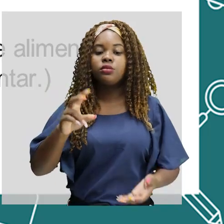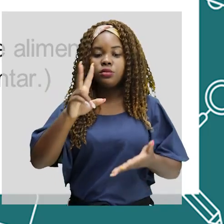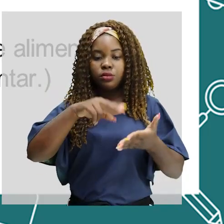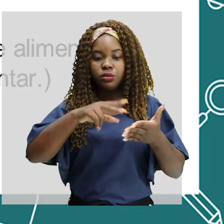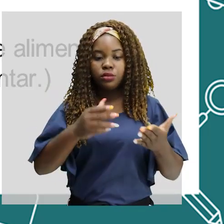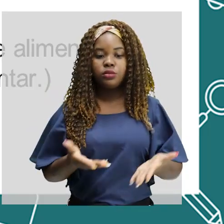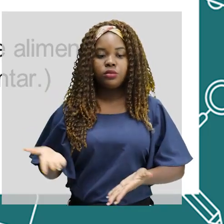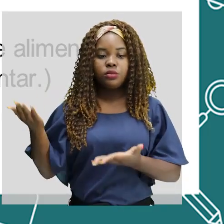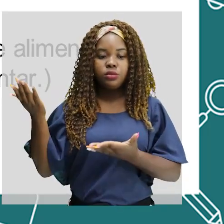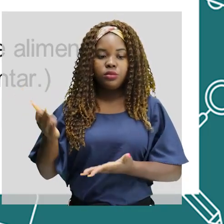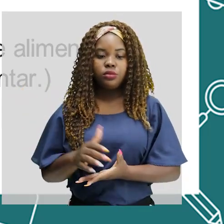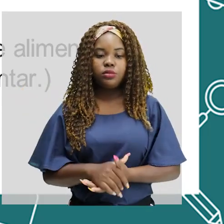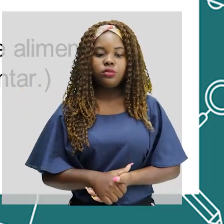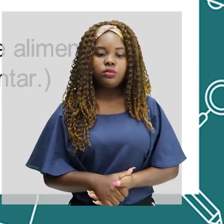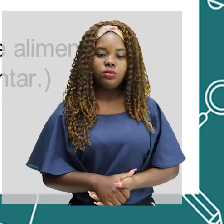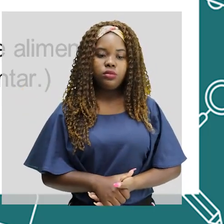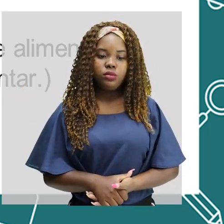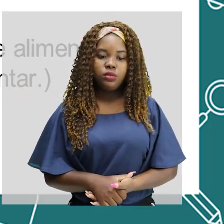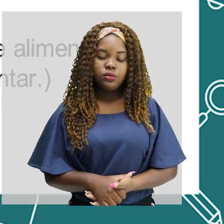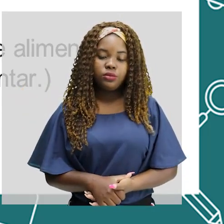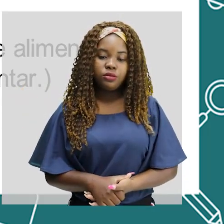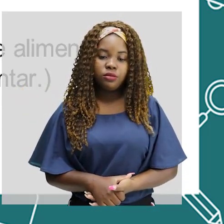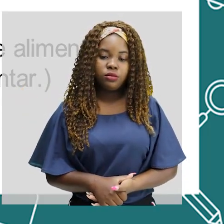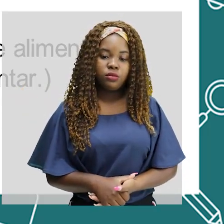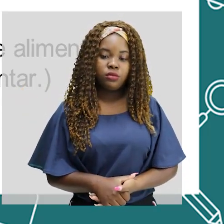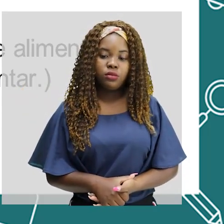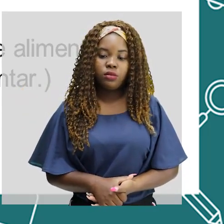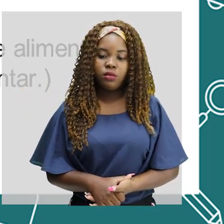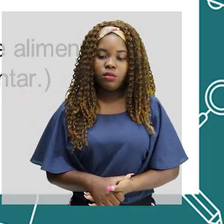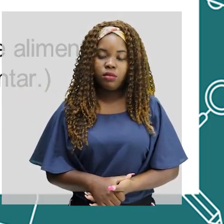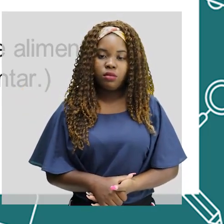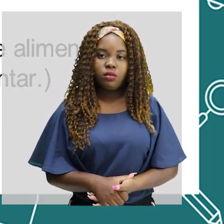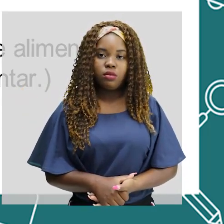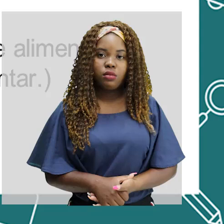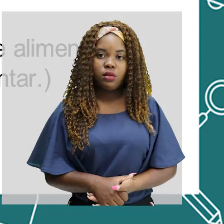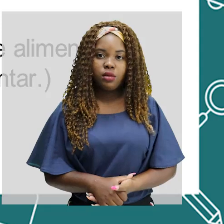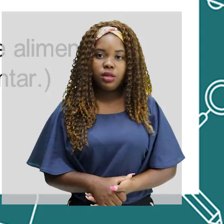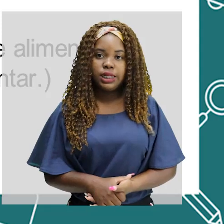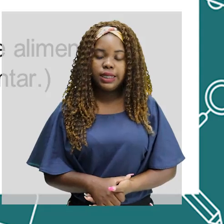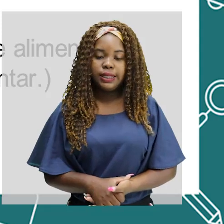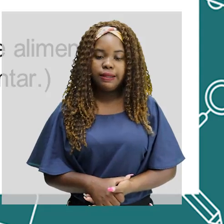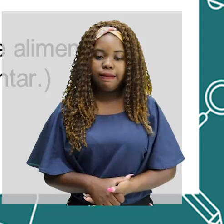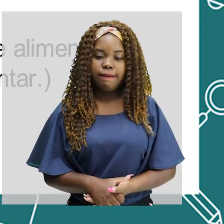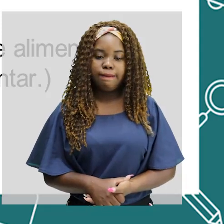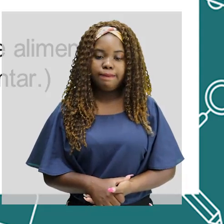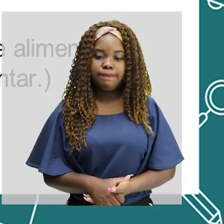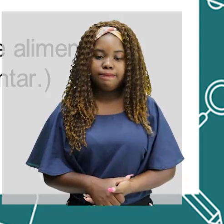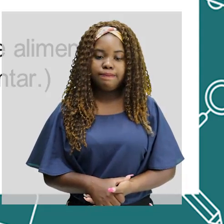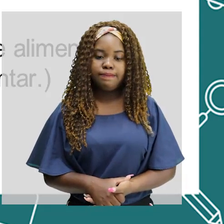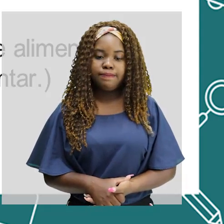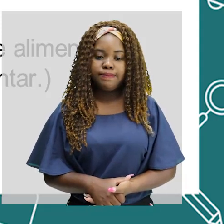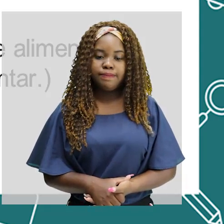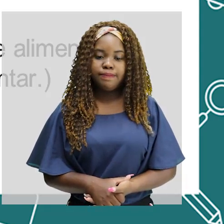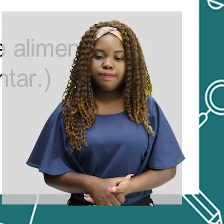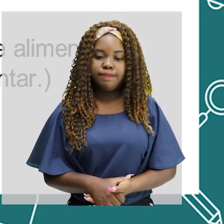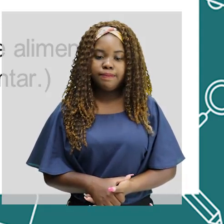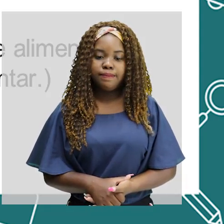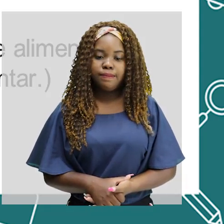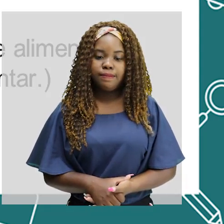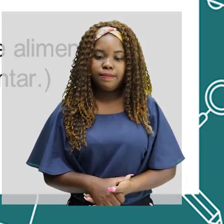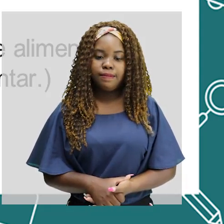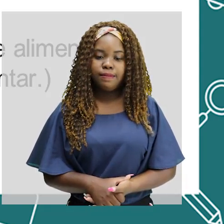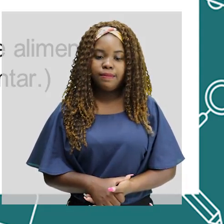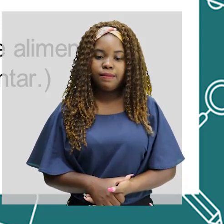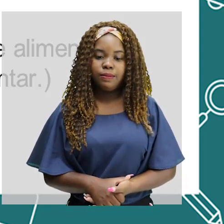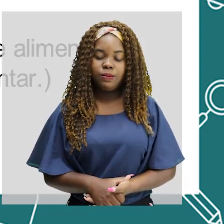demasiada significa em excesso, algo em demasiado, tá? Algo em excesso. E é diferente de